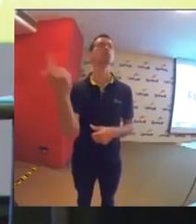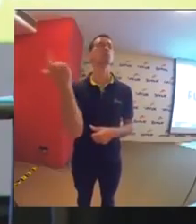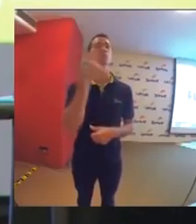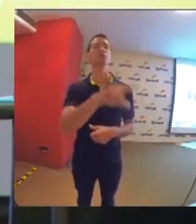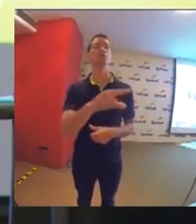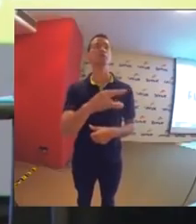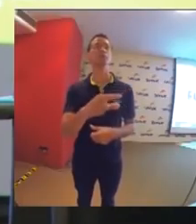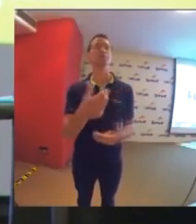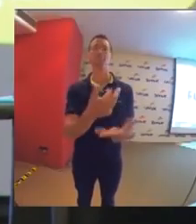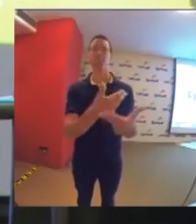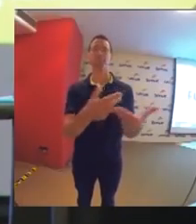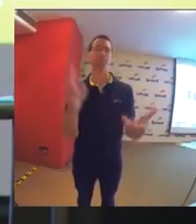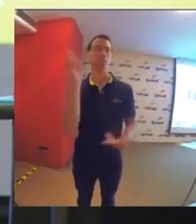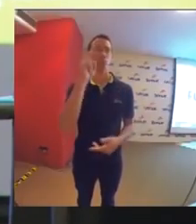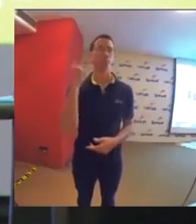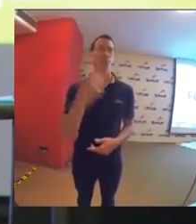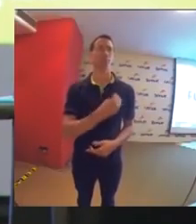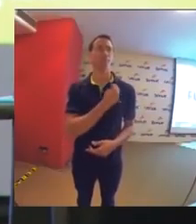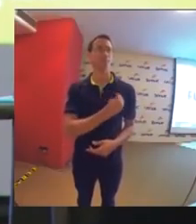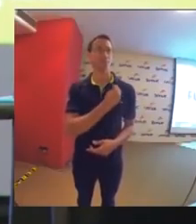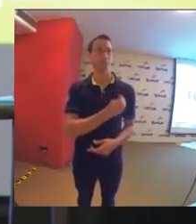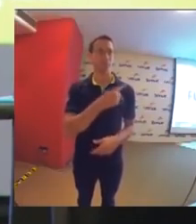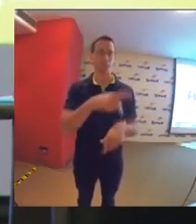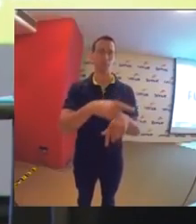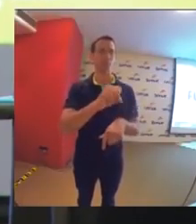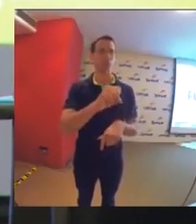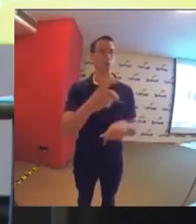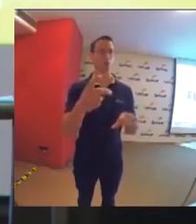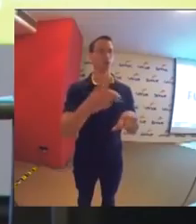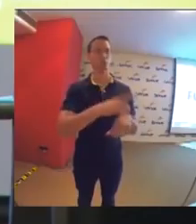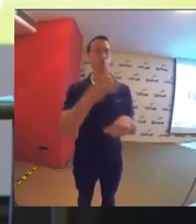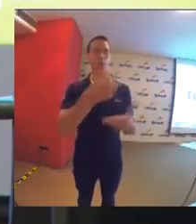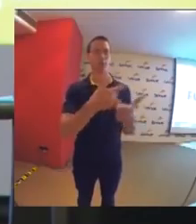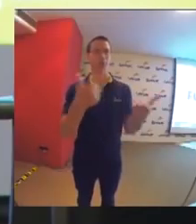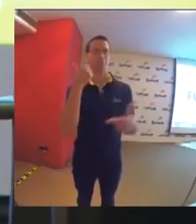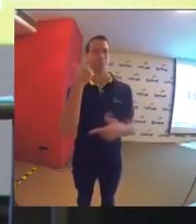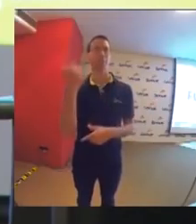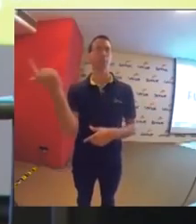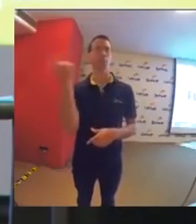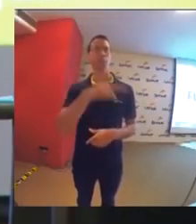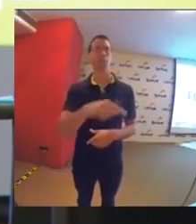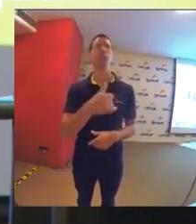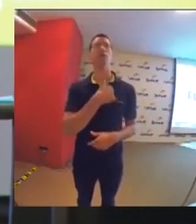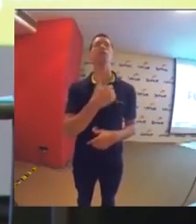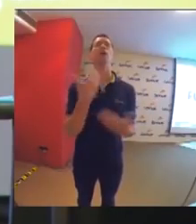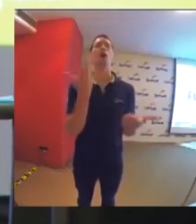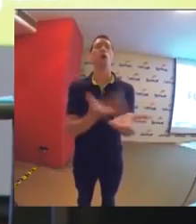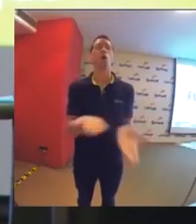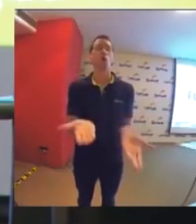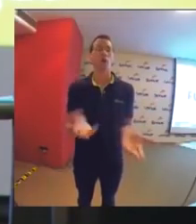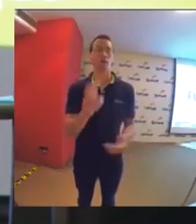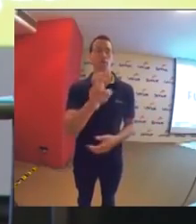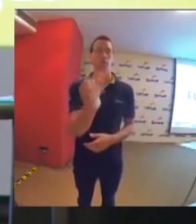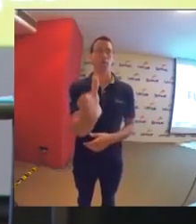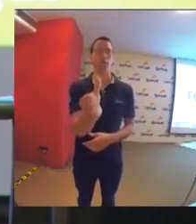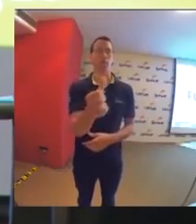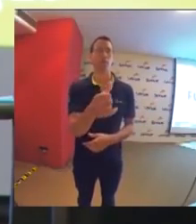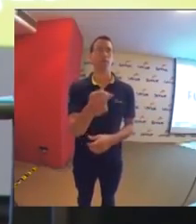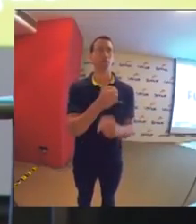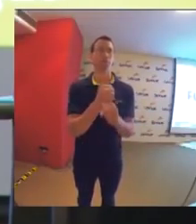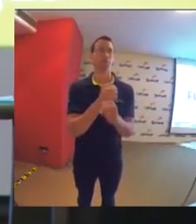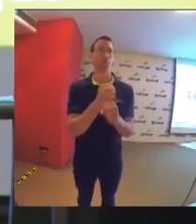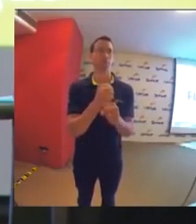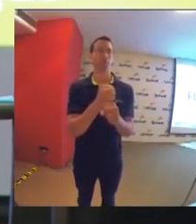vida em pós-doc. O mais velho é meu amigo pessoal, tem 56 anos de idade, tem 3 empresas de construção civil,